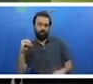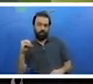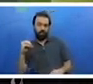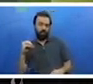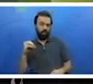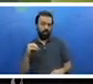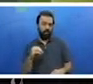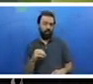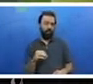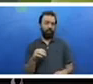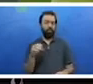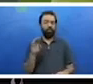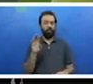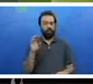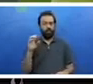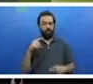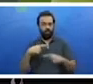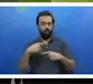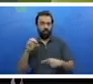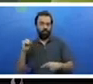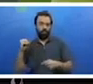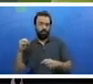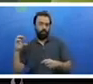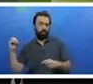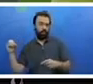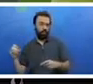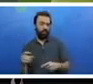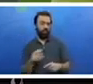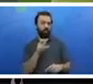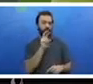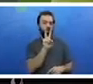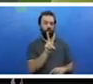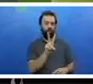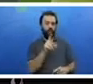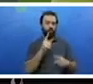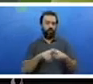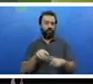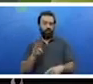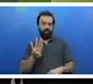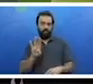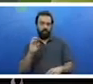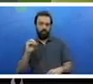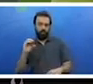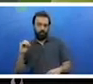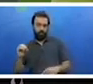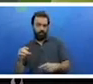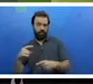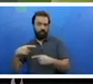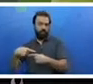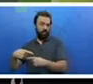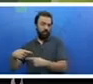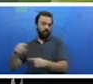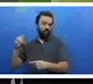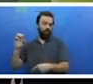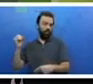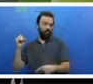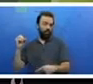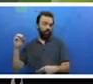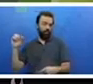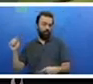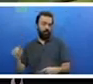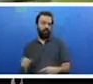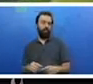400, 800. 4 vezes 200, 800. 8 vezes